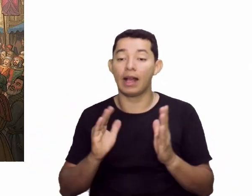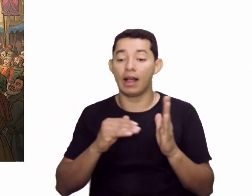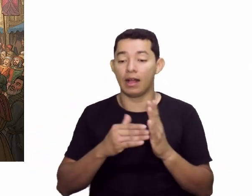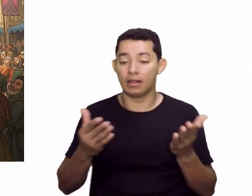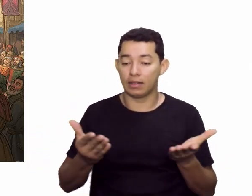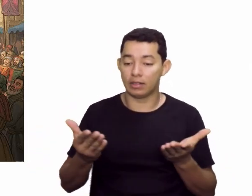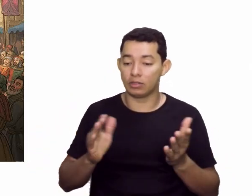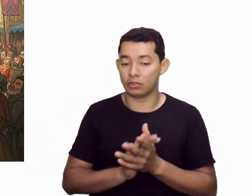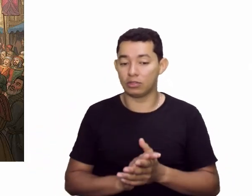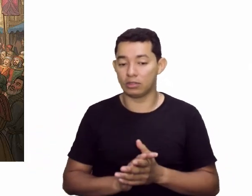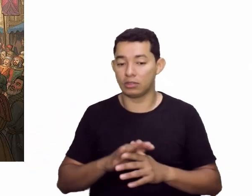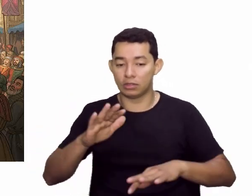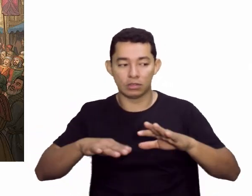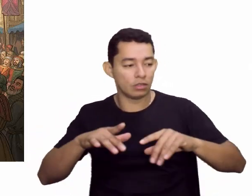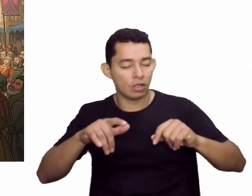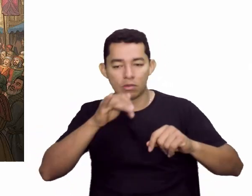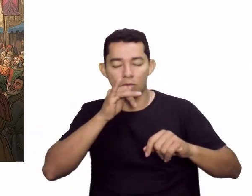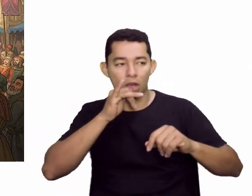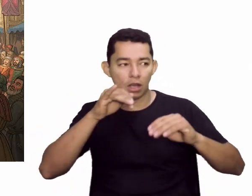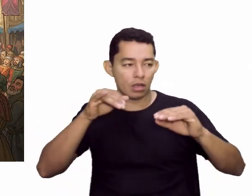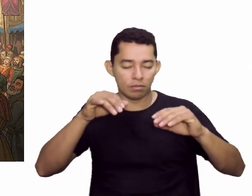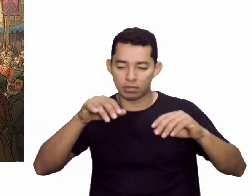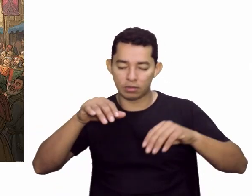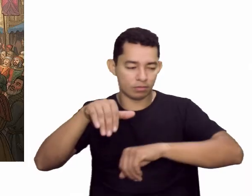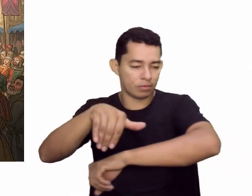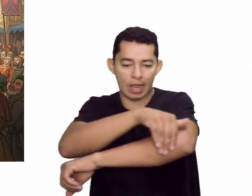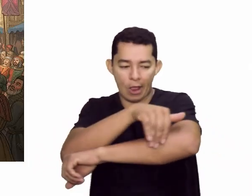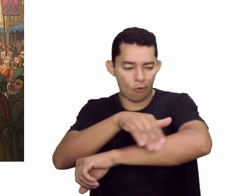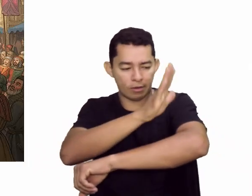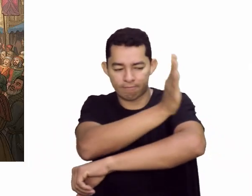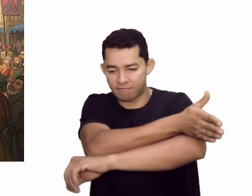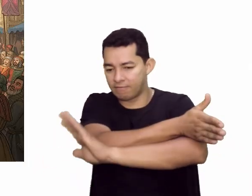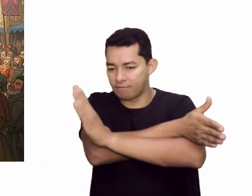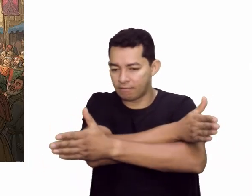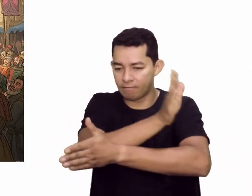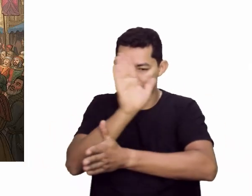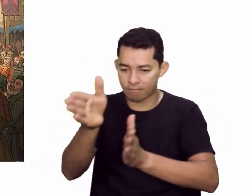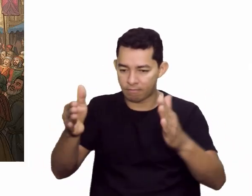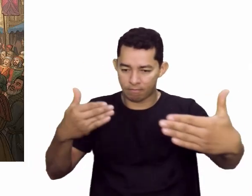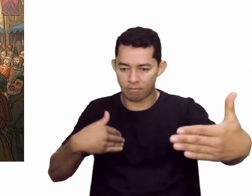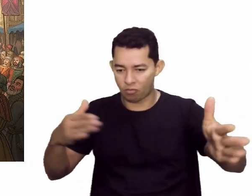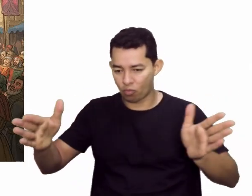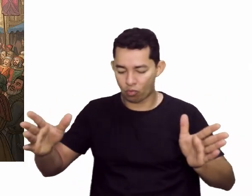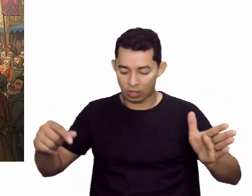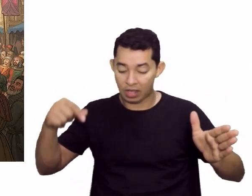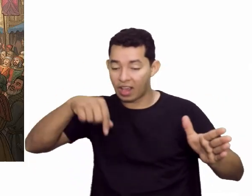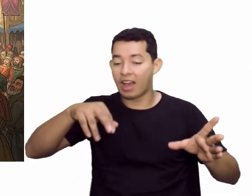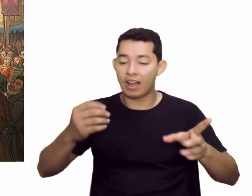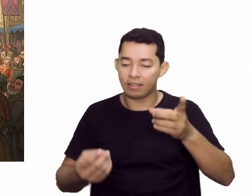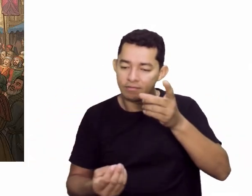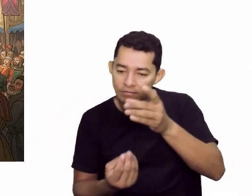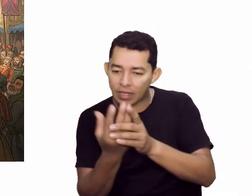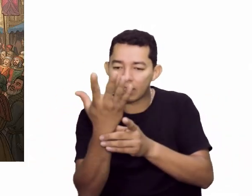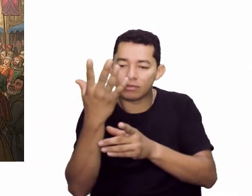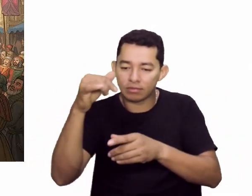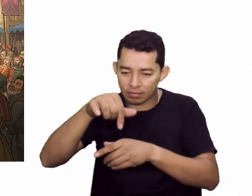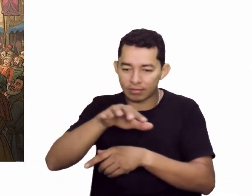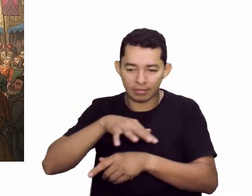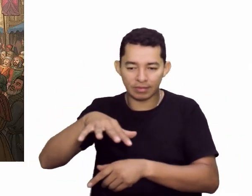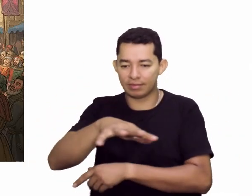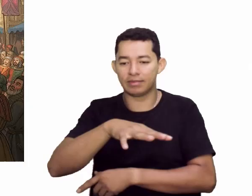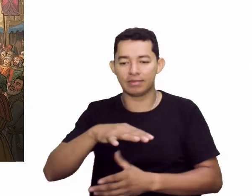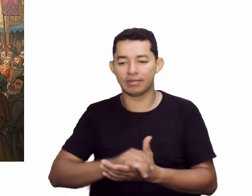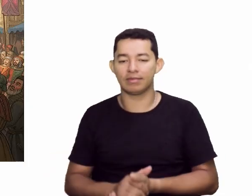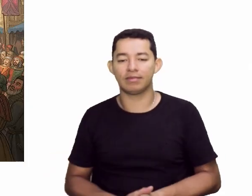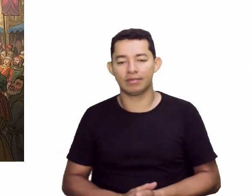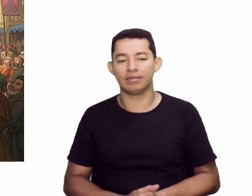né? O pessoal fecha uma rua, monta o som, e aí vai ter uma festa, vai ter alguma coisa, tá?